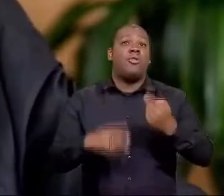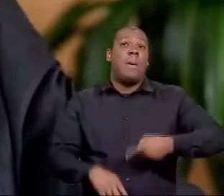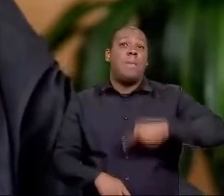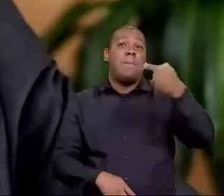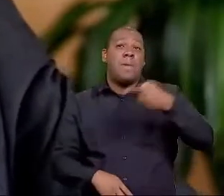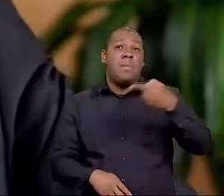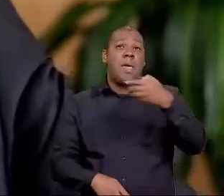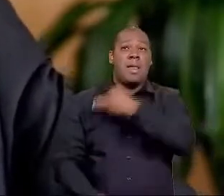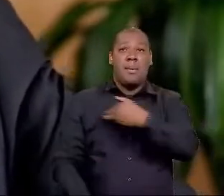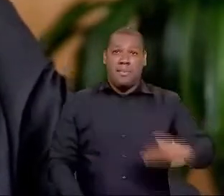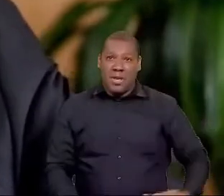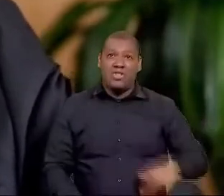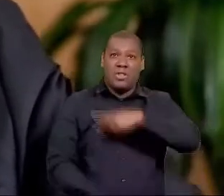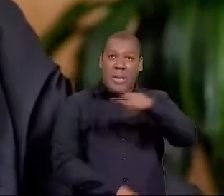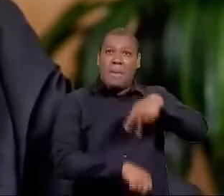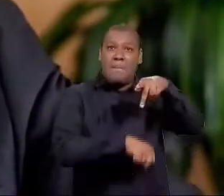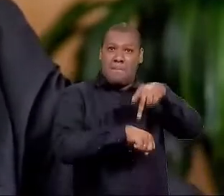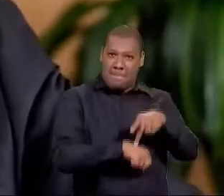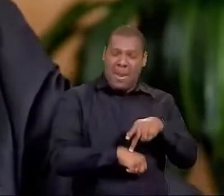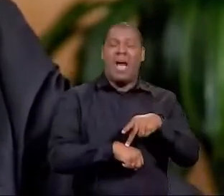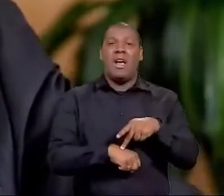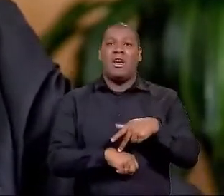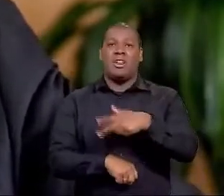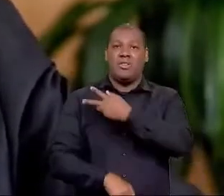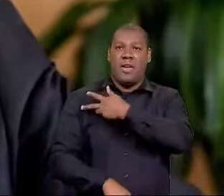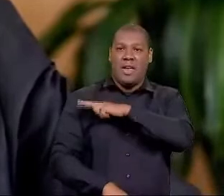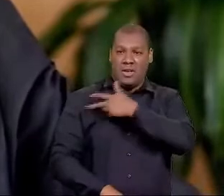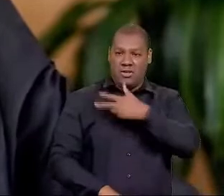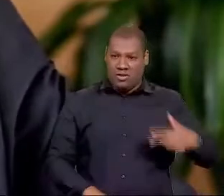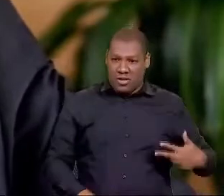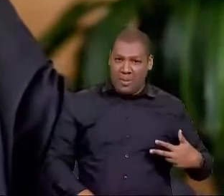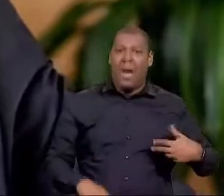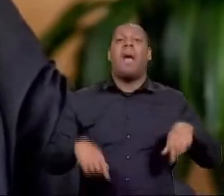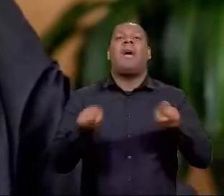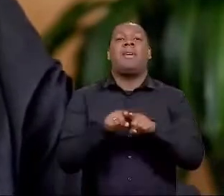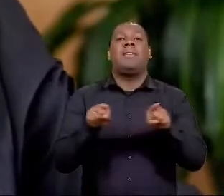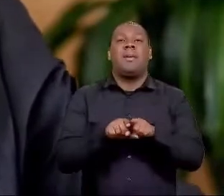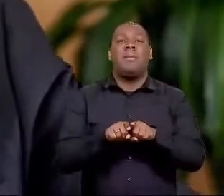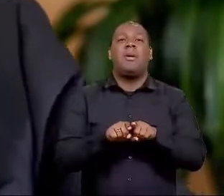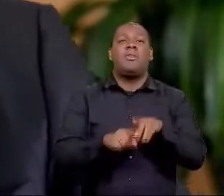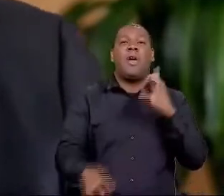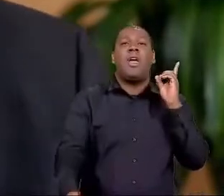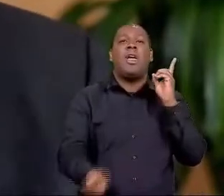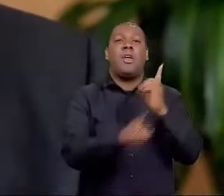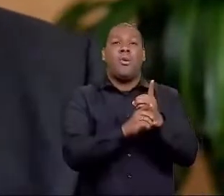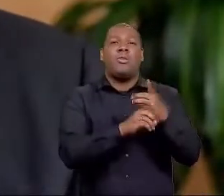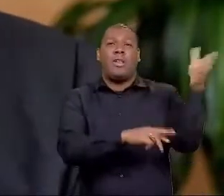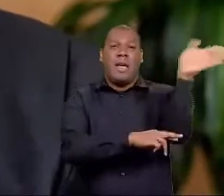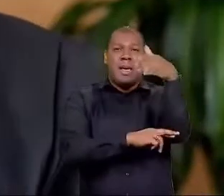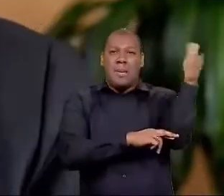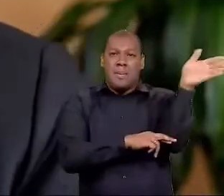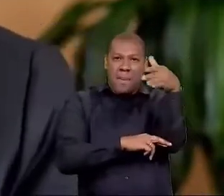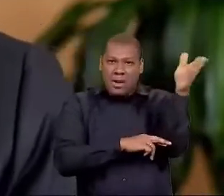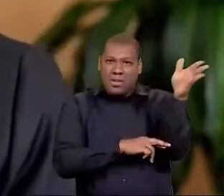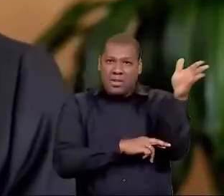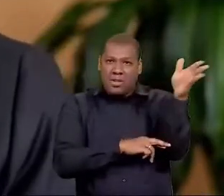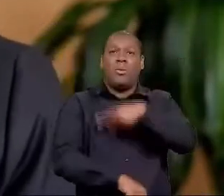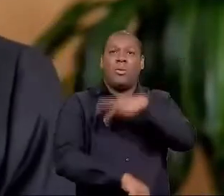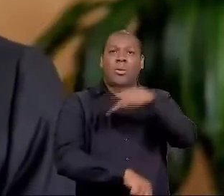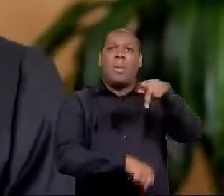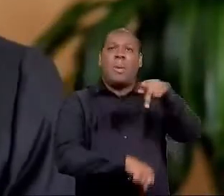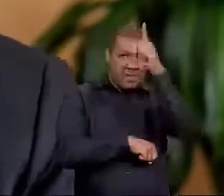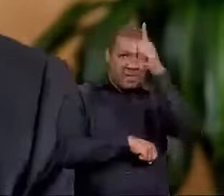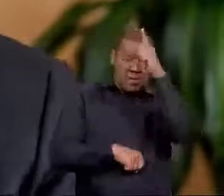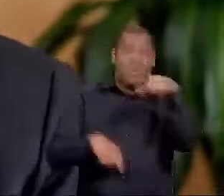da Alemanha. Tenho encontro ainda com o primeiro-ministro de Portugal. E depois nós vamos nos